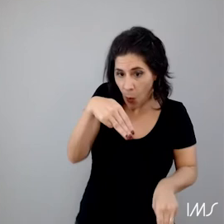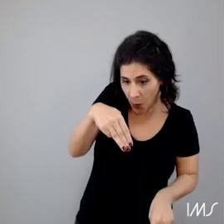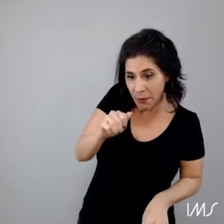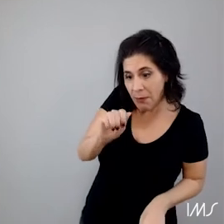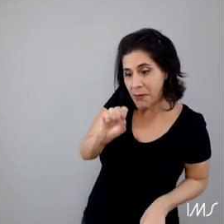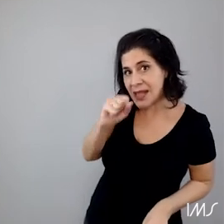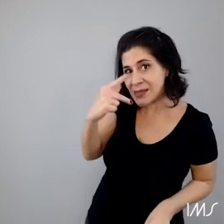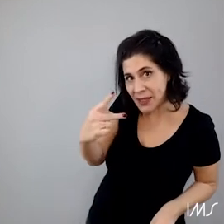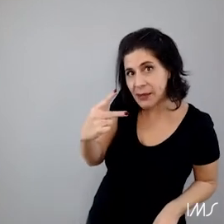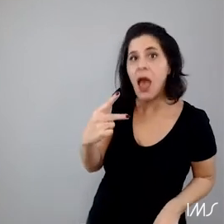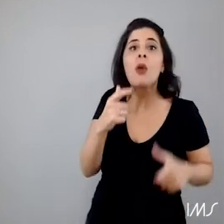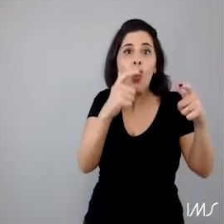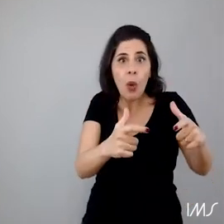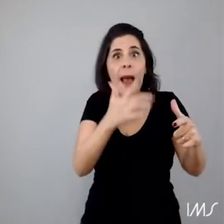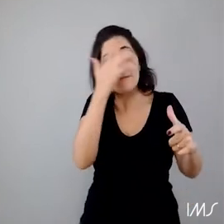soube